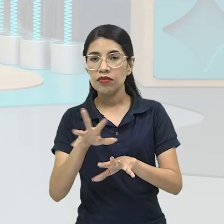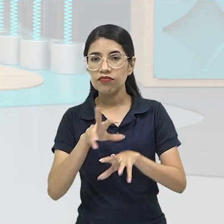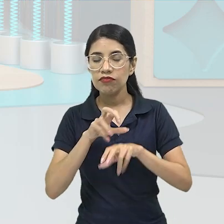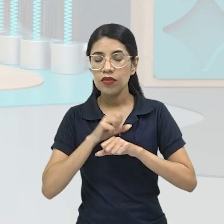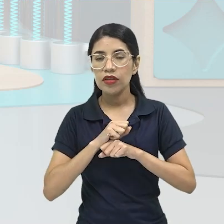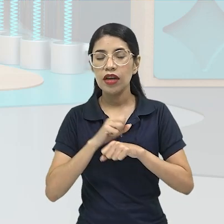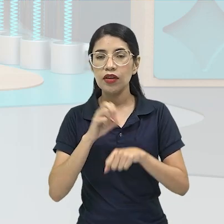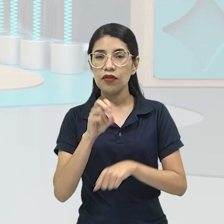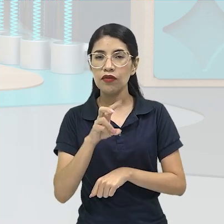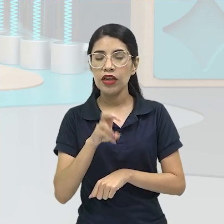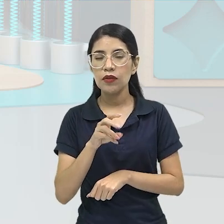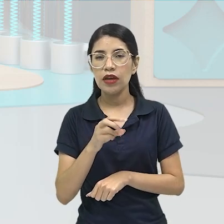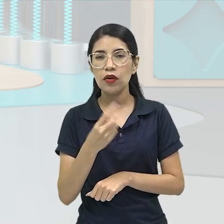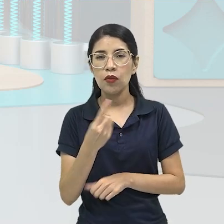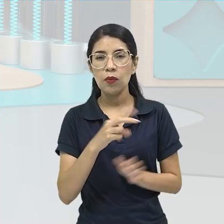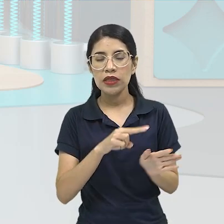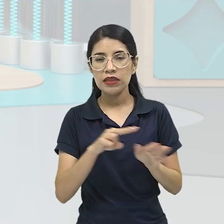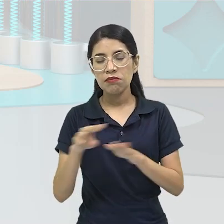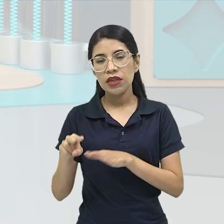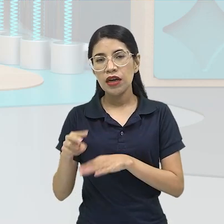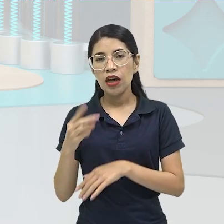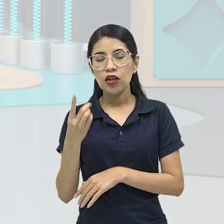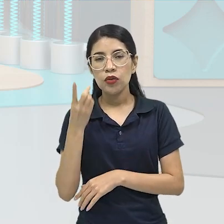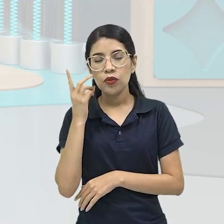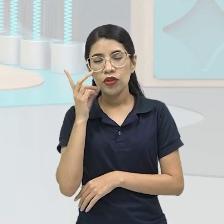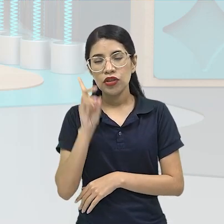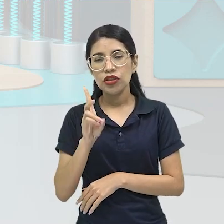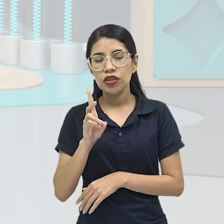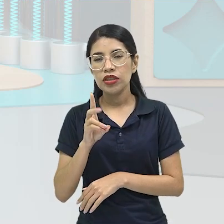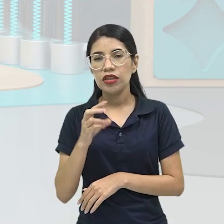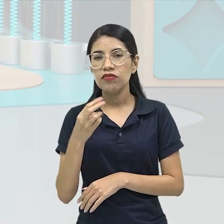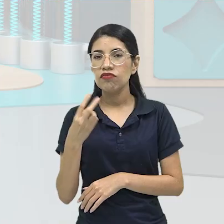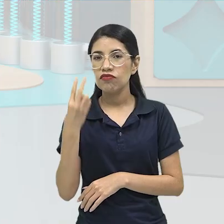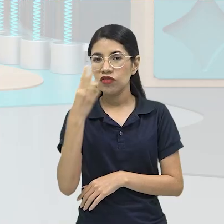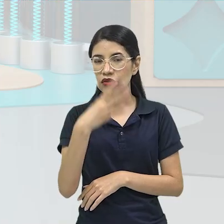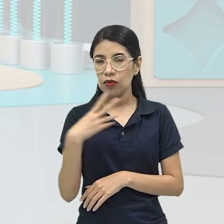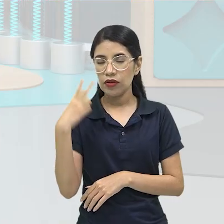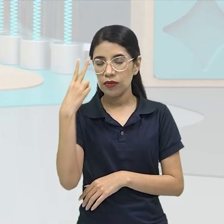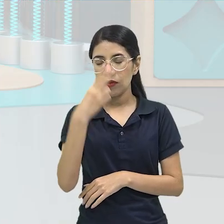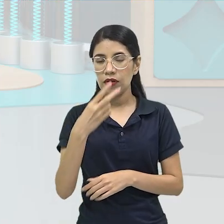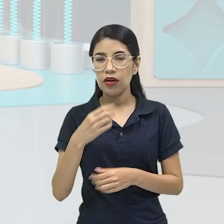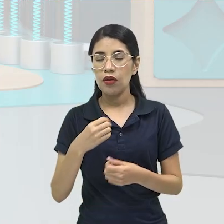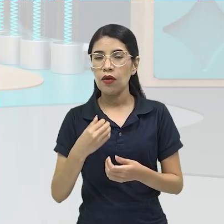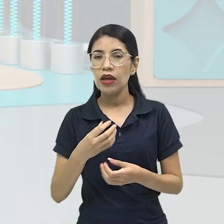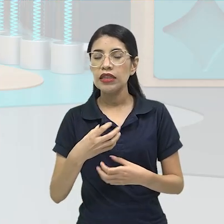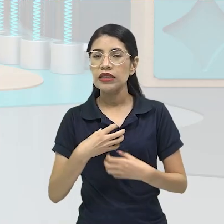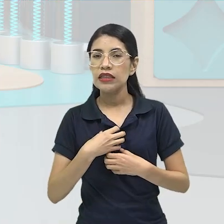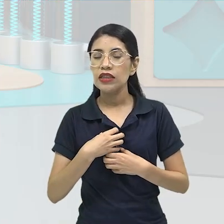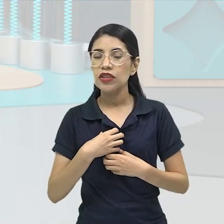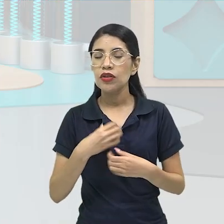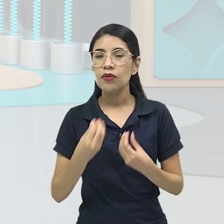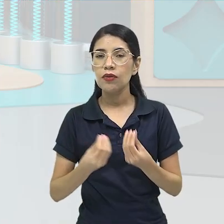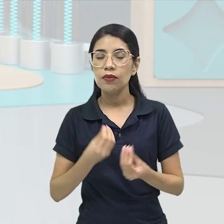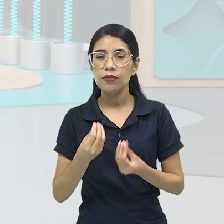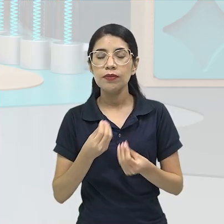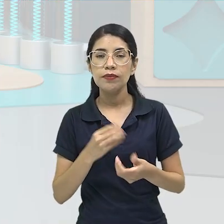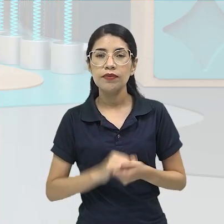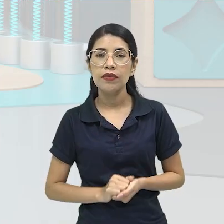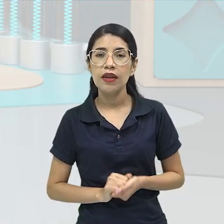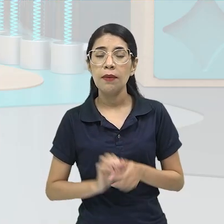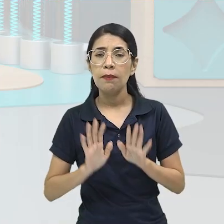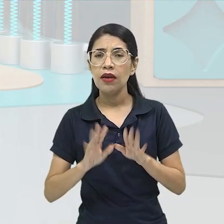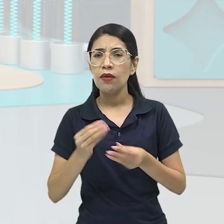vírus, cerca de uma semana, cerca de 2 dias, 24 horas, começa a apresentar o primeiro sintoma. Como